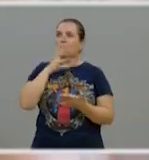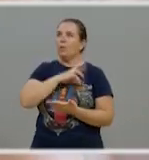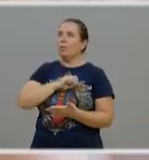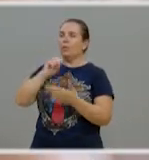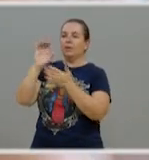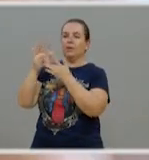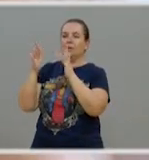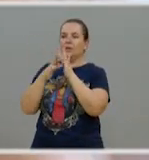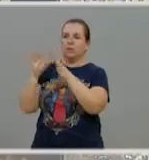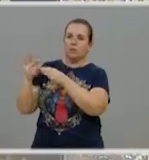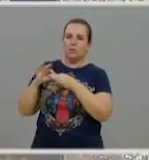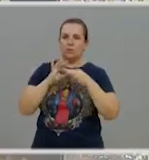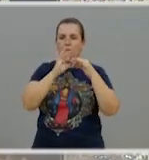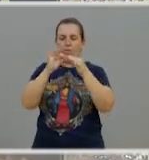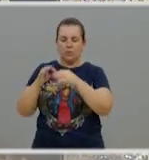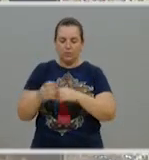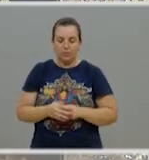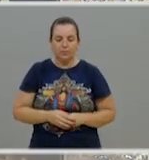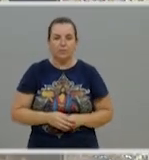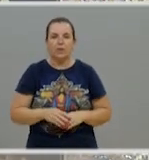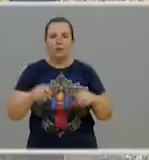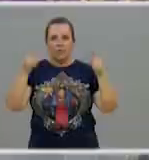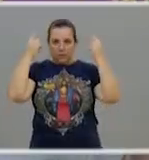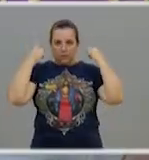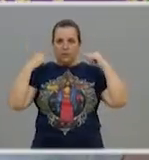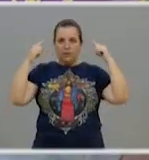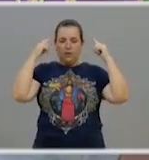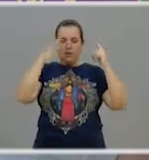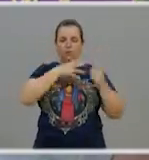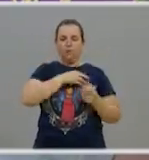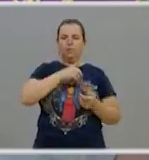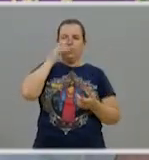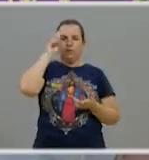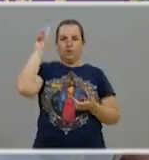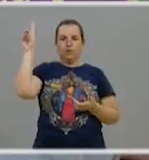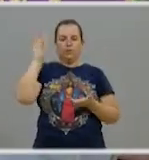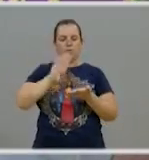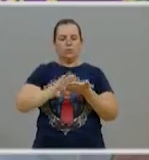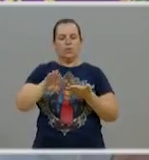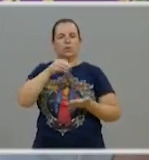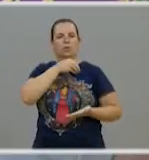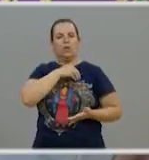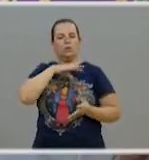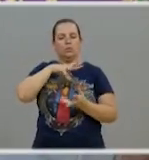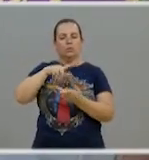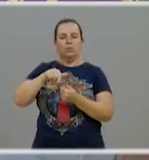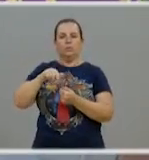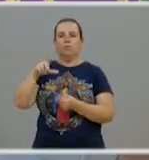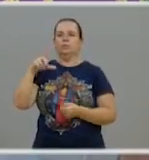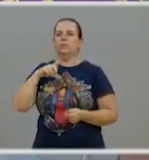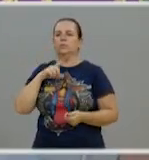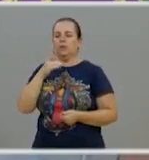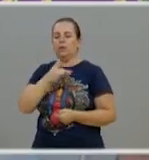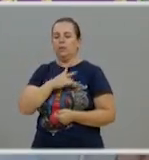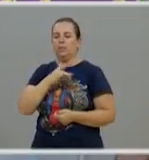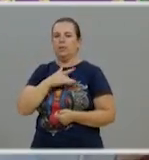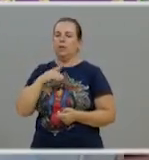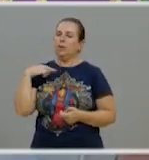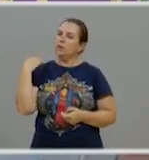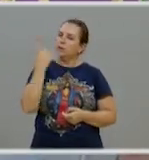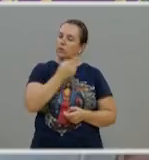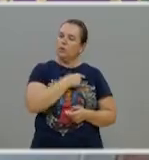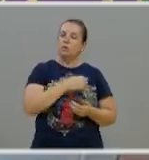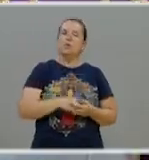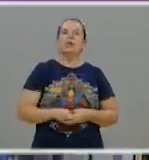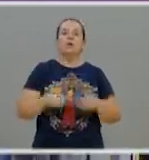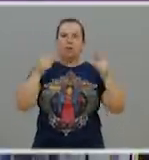O amor de Cristo nos uniu. Cordeiro de Deus, que tirais o pecado do mundo, tende